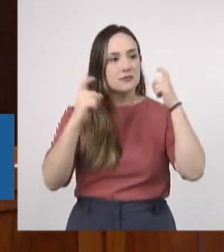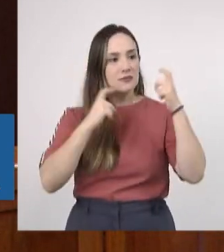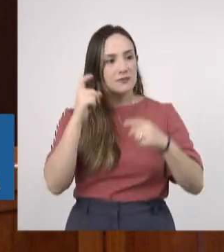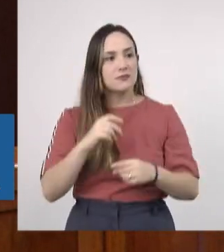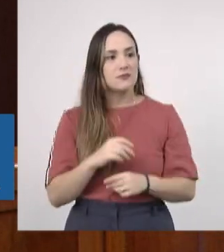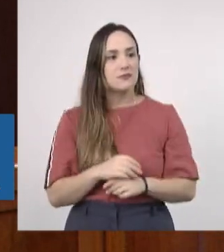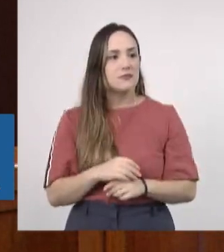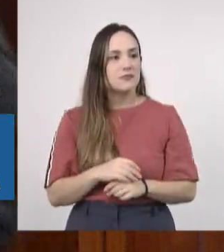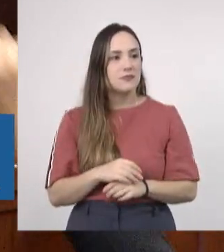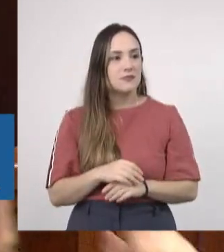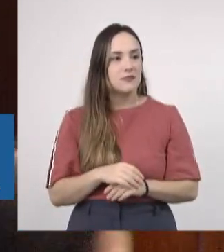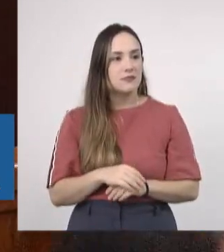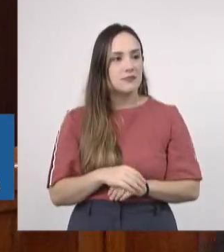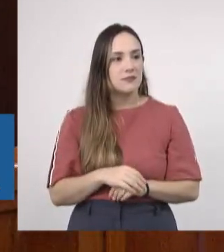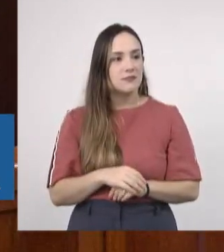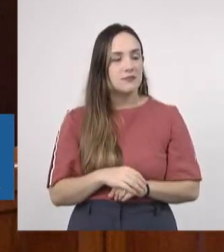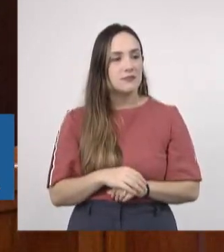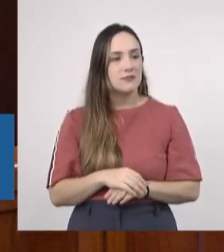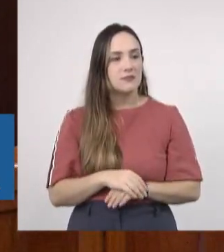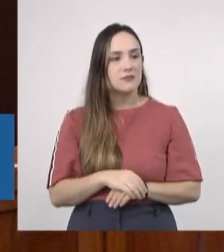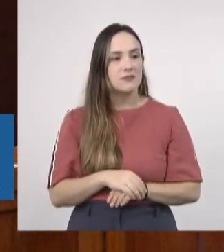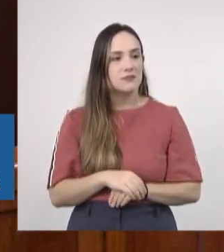Obrigado.